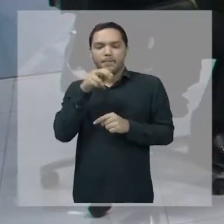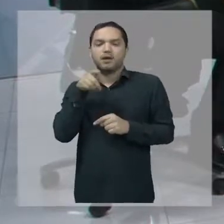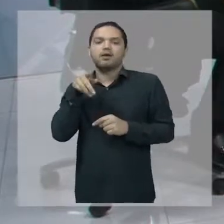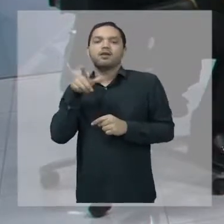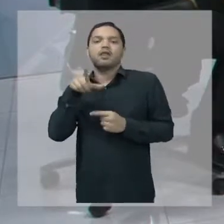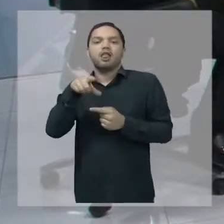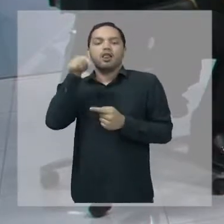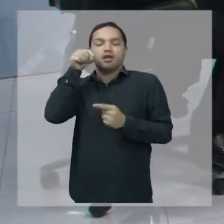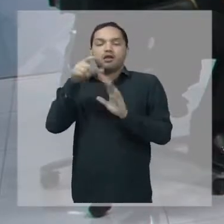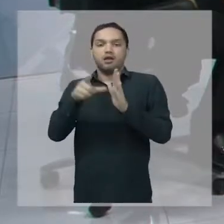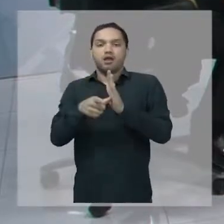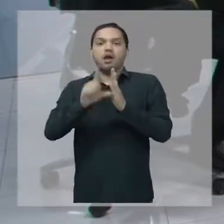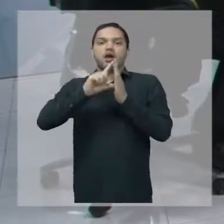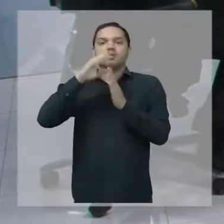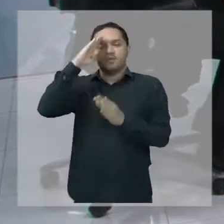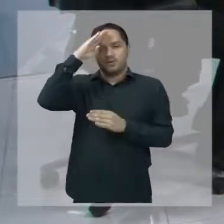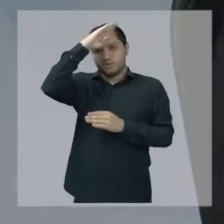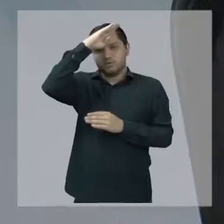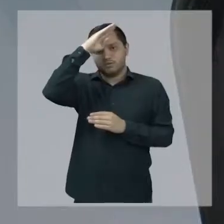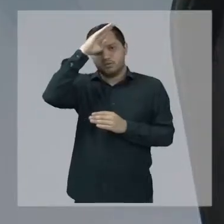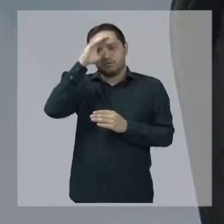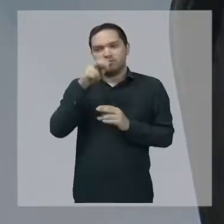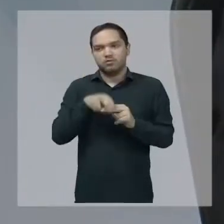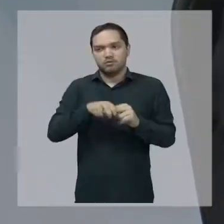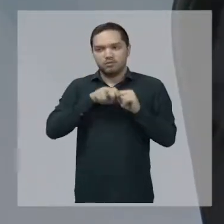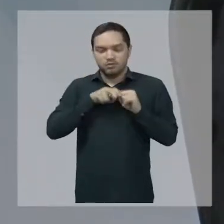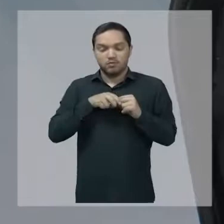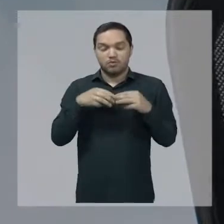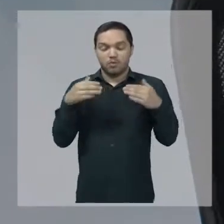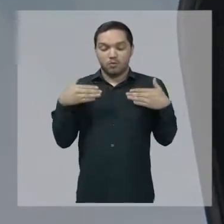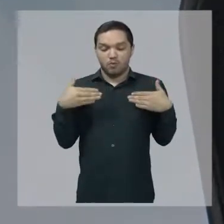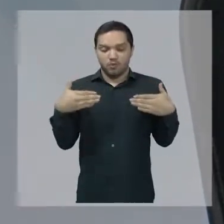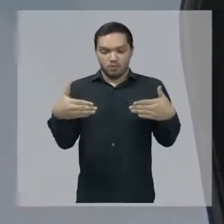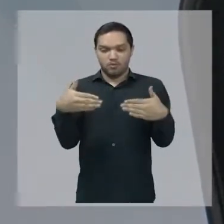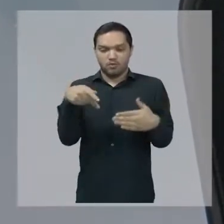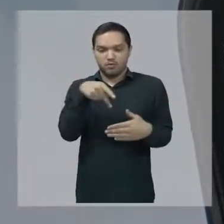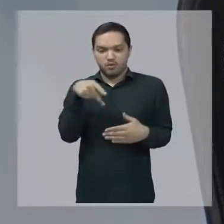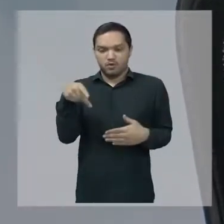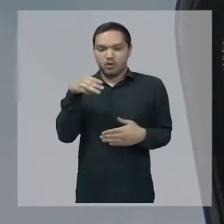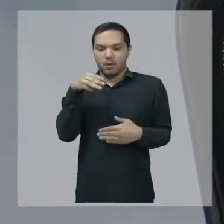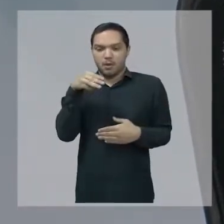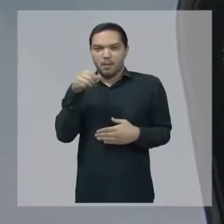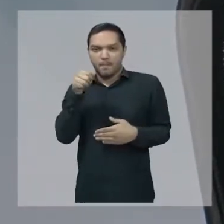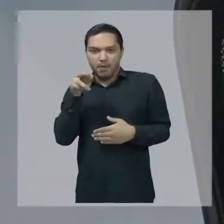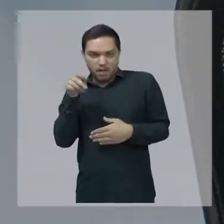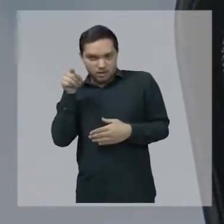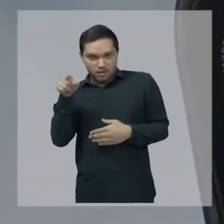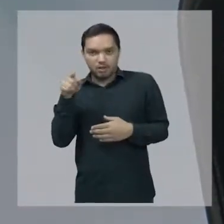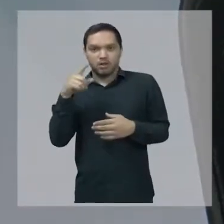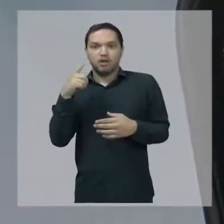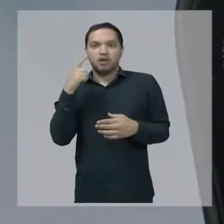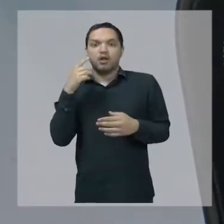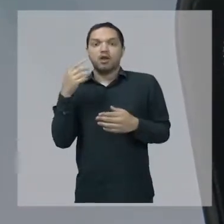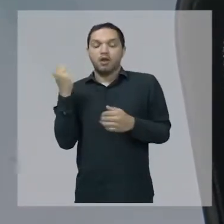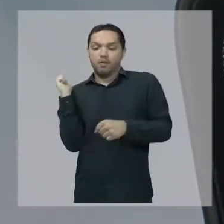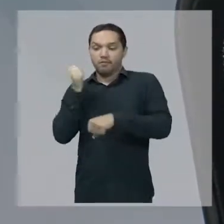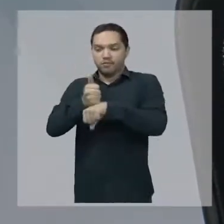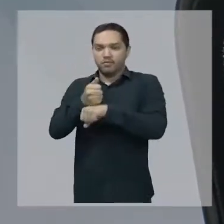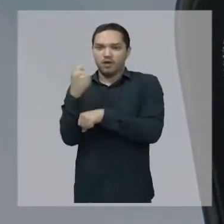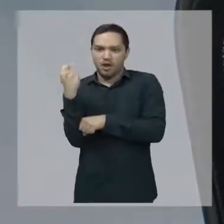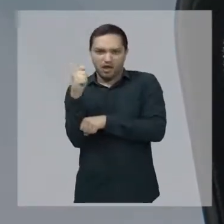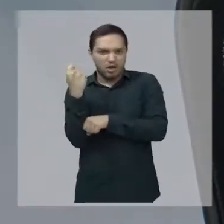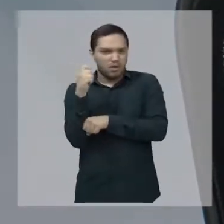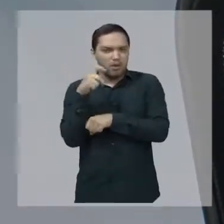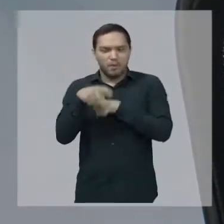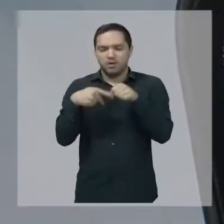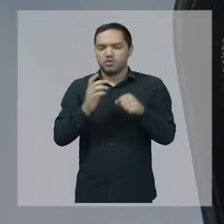Macri foi eleito antes do Bolsonaro. É só isso. O presidente Macri, quando entrou na Argentina,